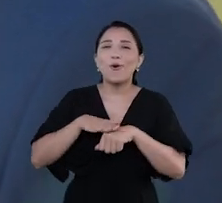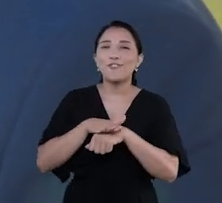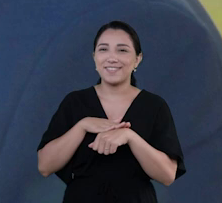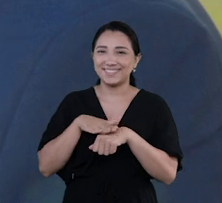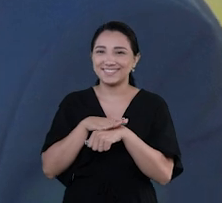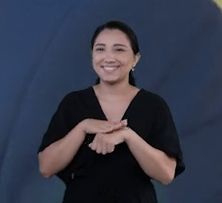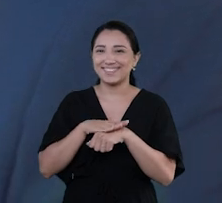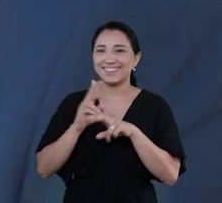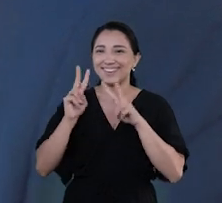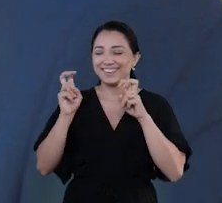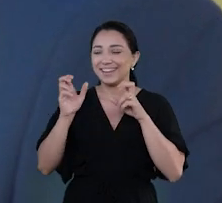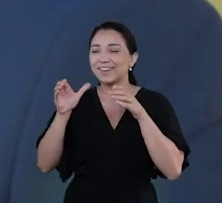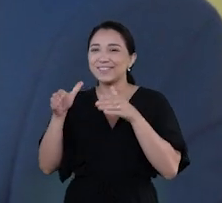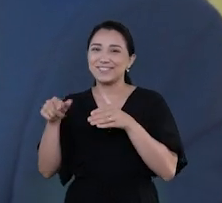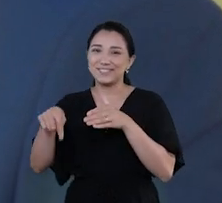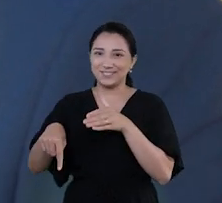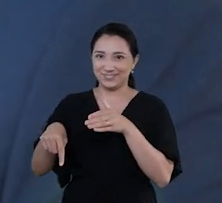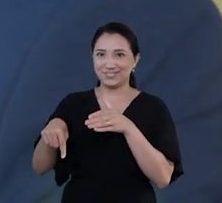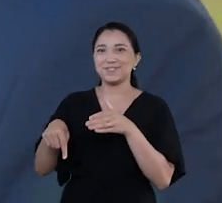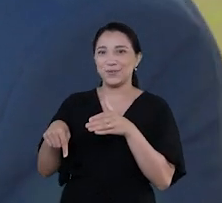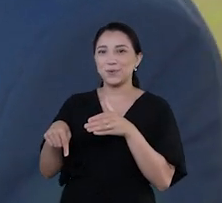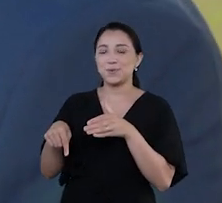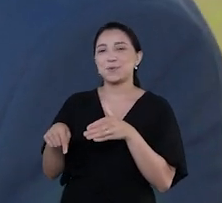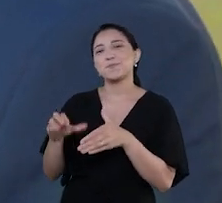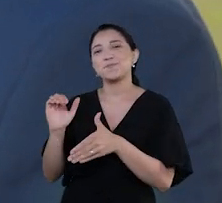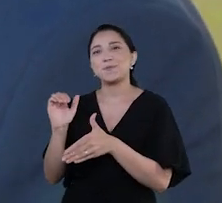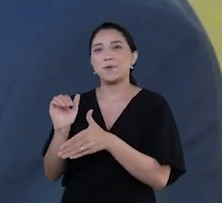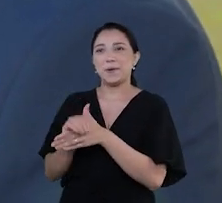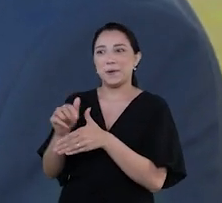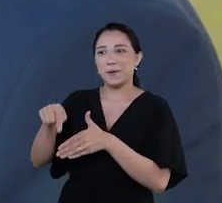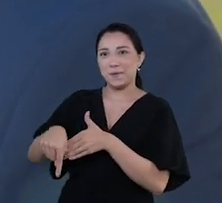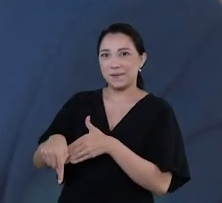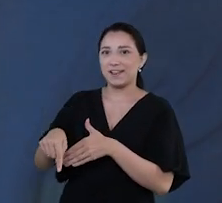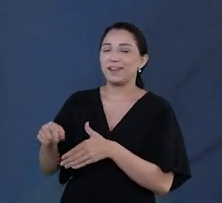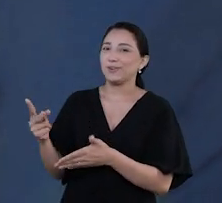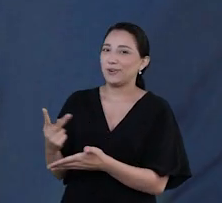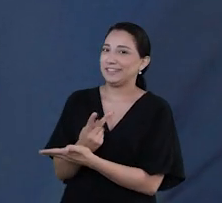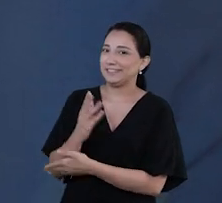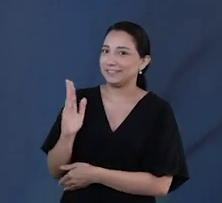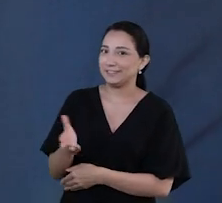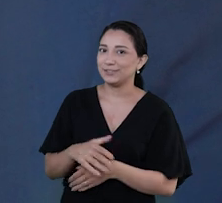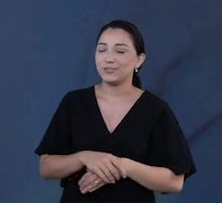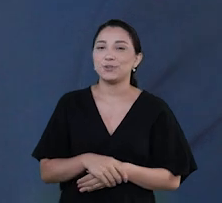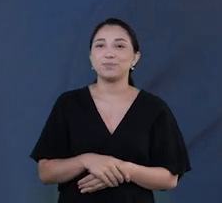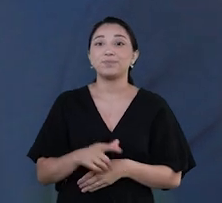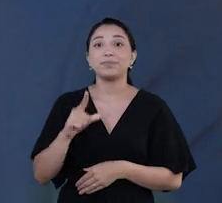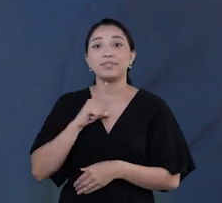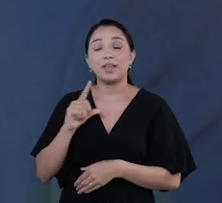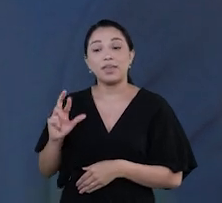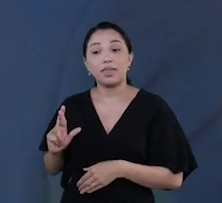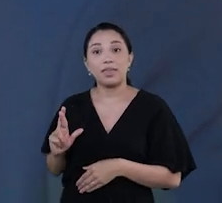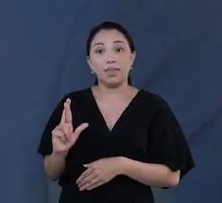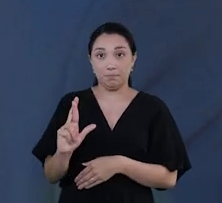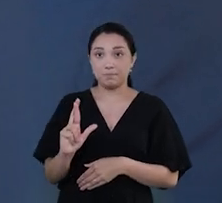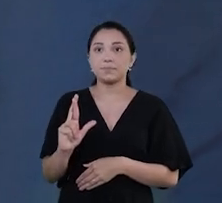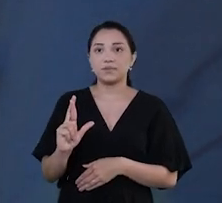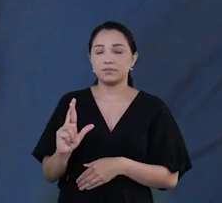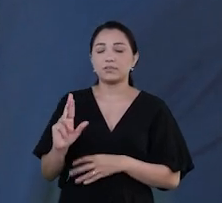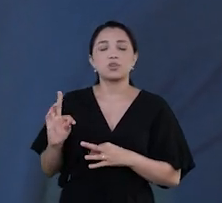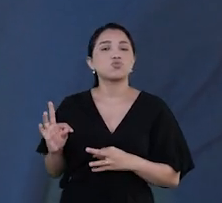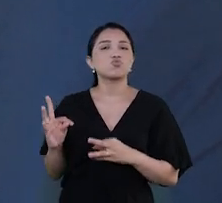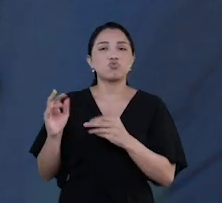estabeleceu um grupo de especialistas em sustentabilidade na rede Federal com representações de todas as instituições da rede